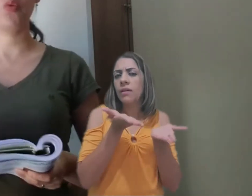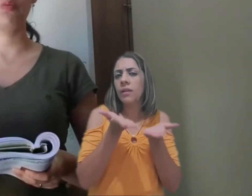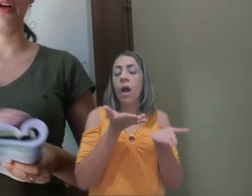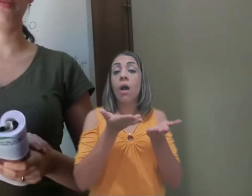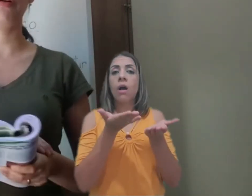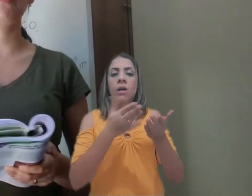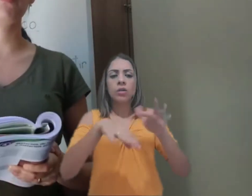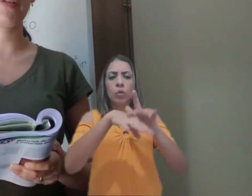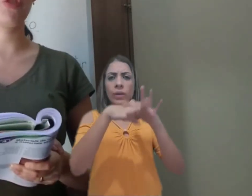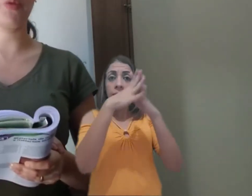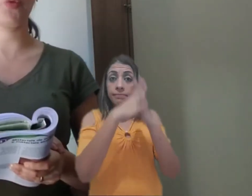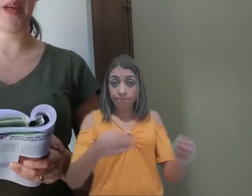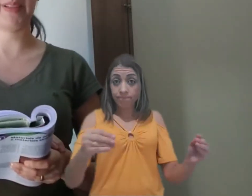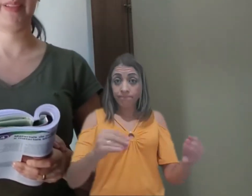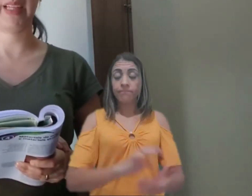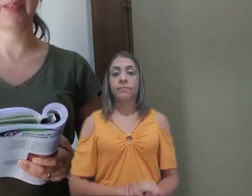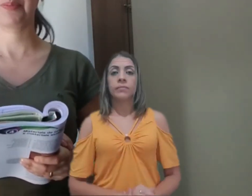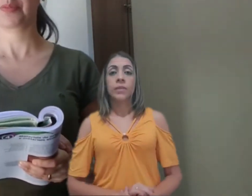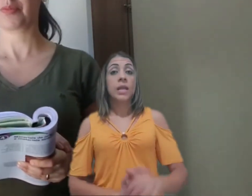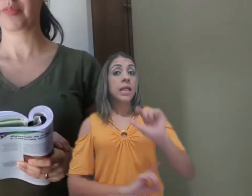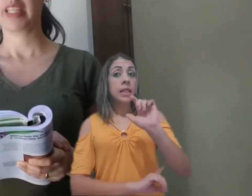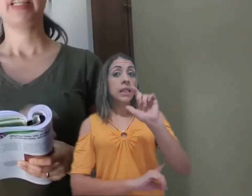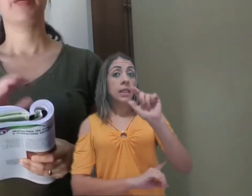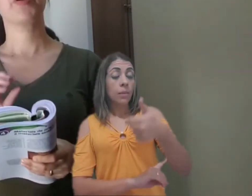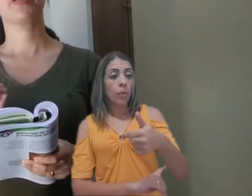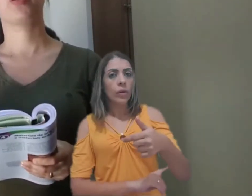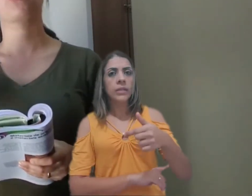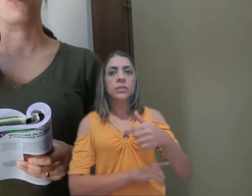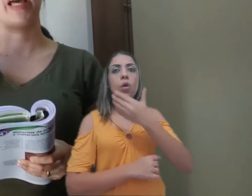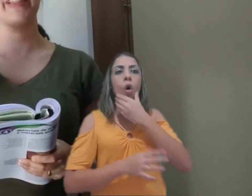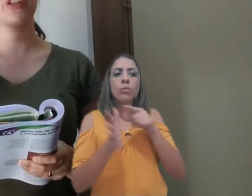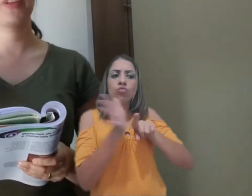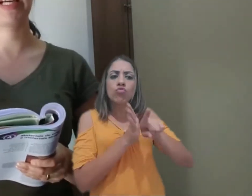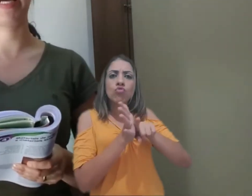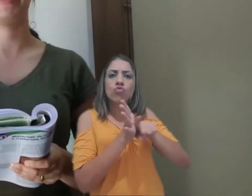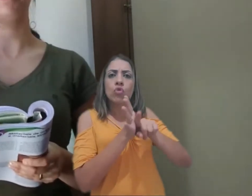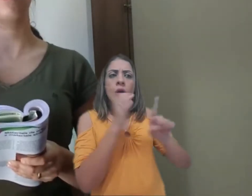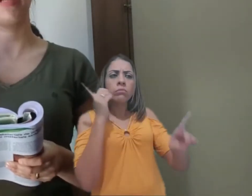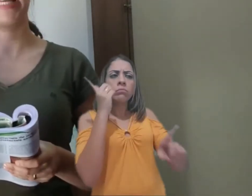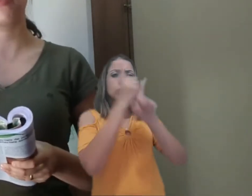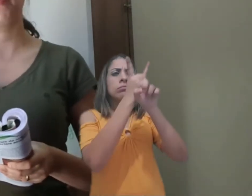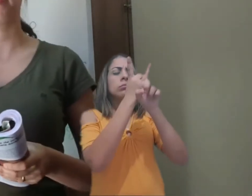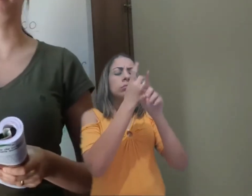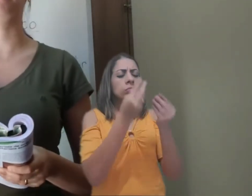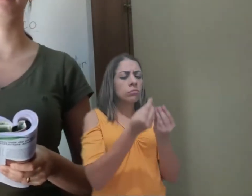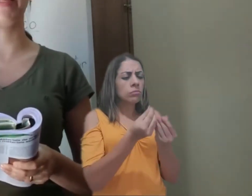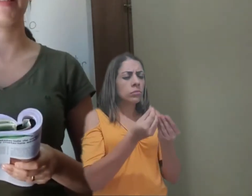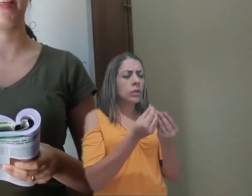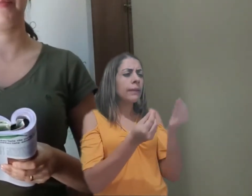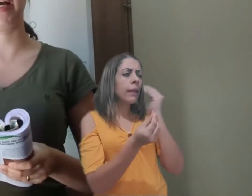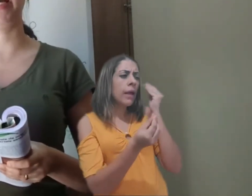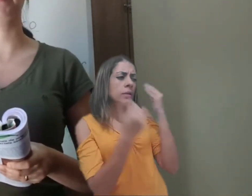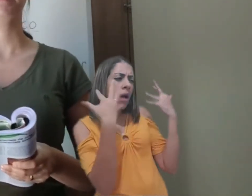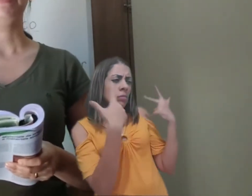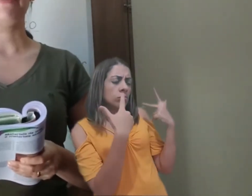tratar um certo tipo de doença, tá? Depois então que eles conseguem identificar, isolar essa substância, testam